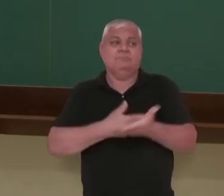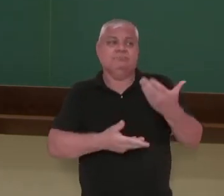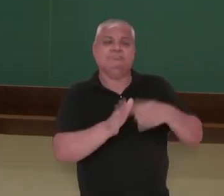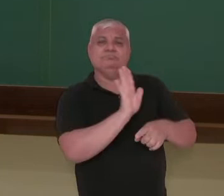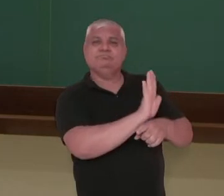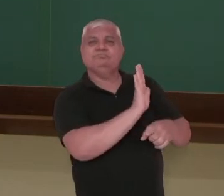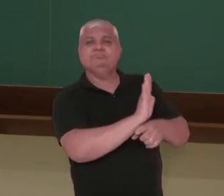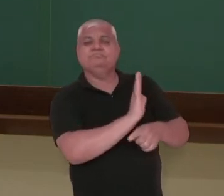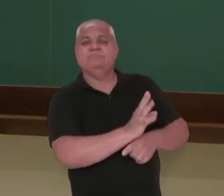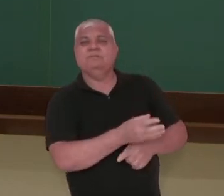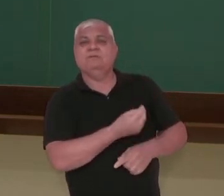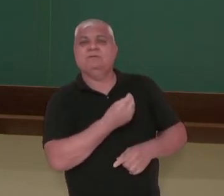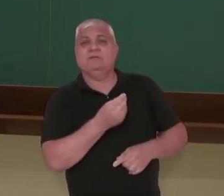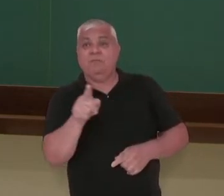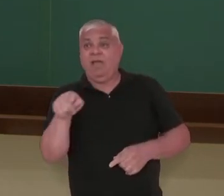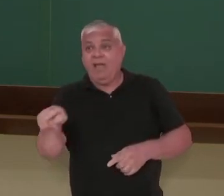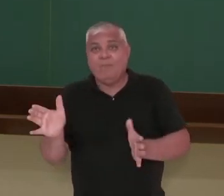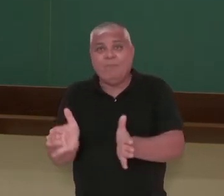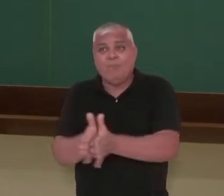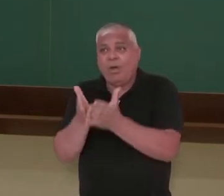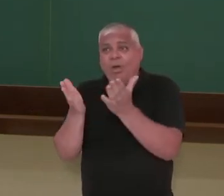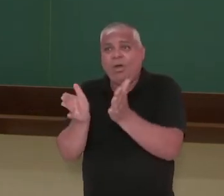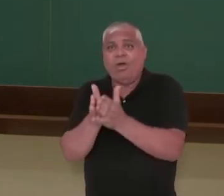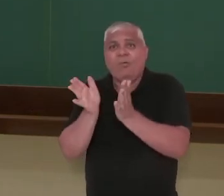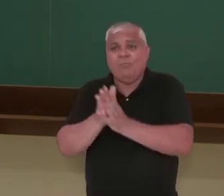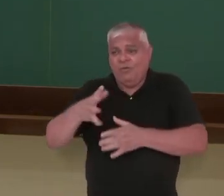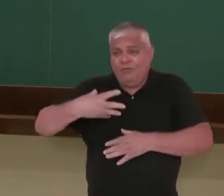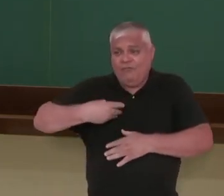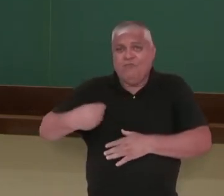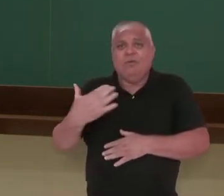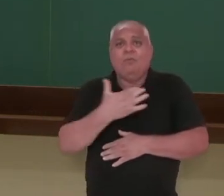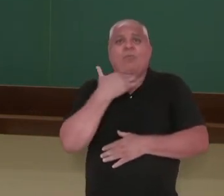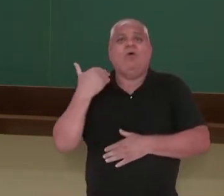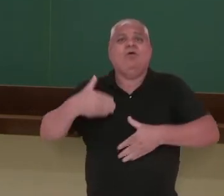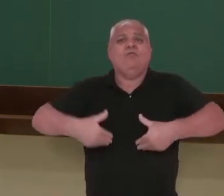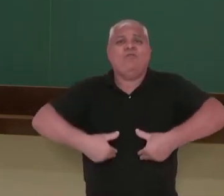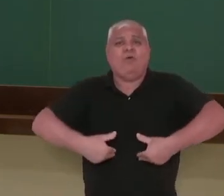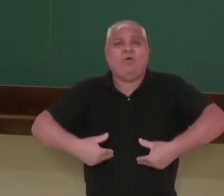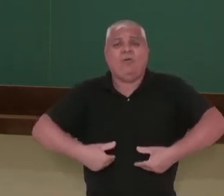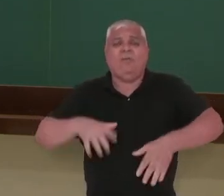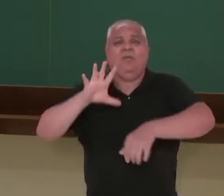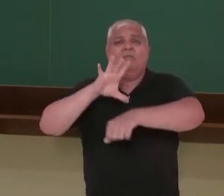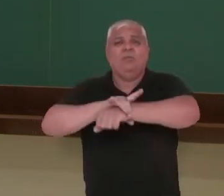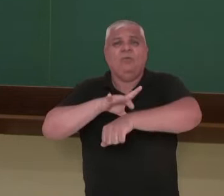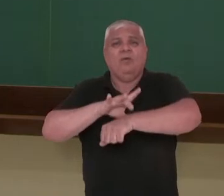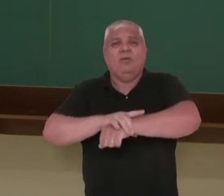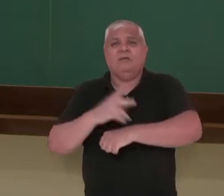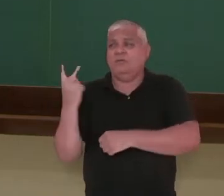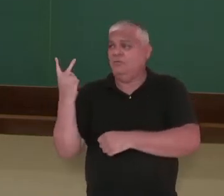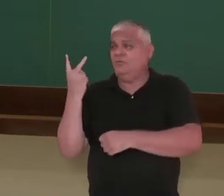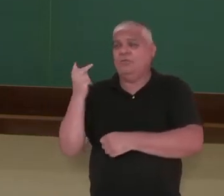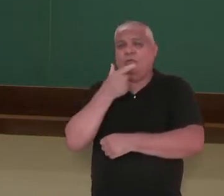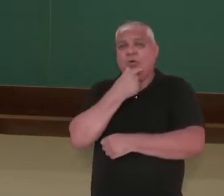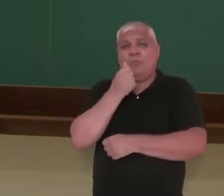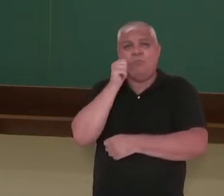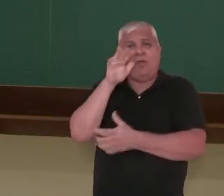famílias pobres que, de repente, o recém-nascido morre, talvez, de fome, de doença, e o casal na